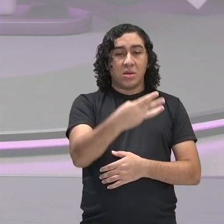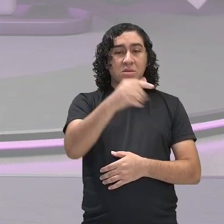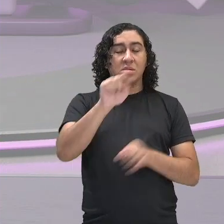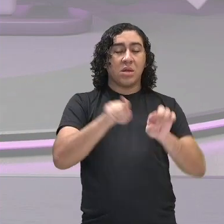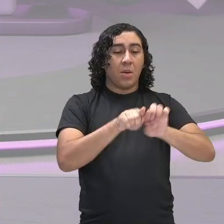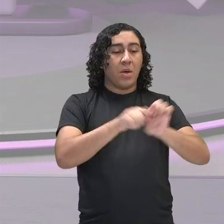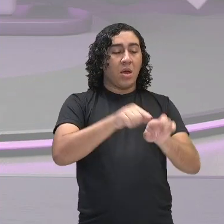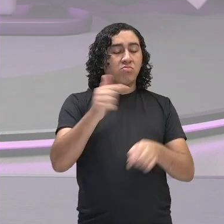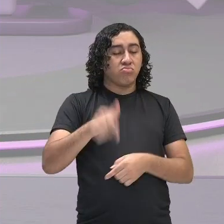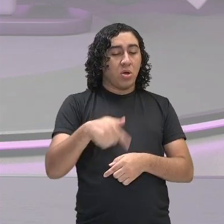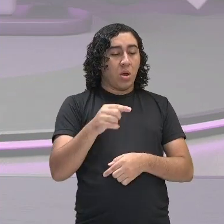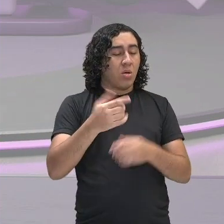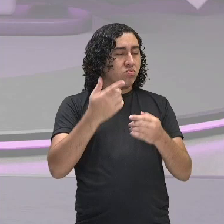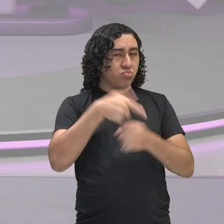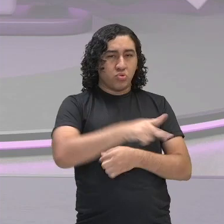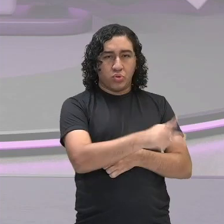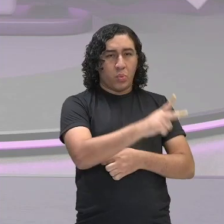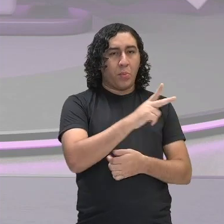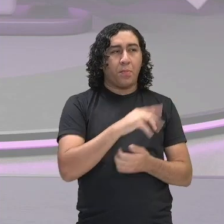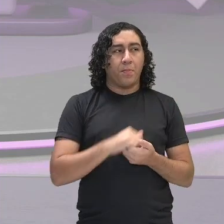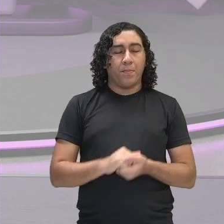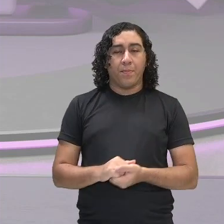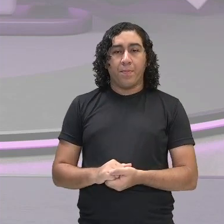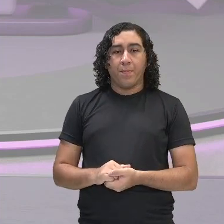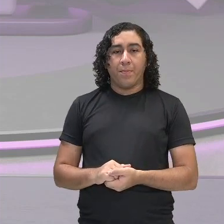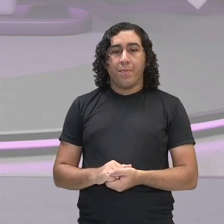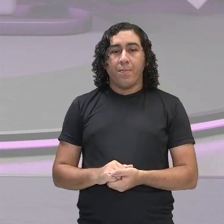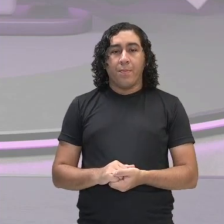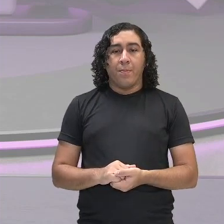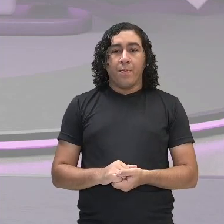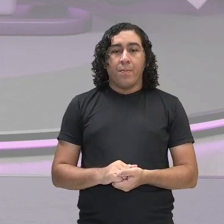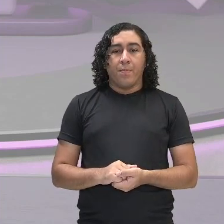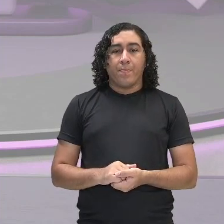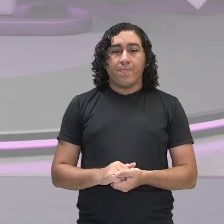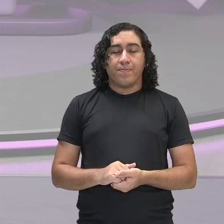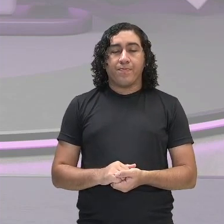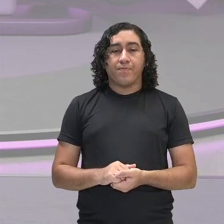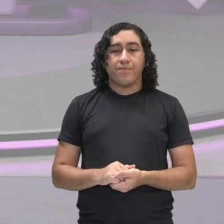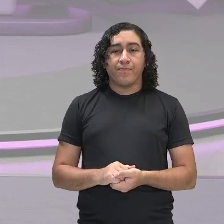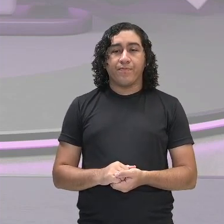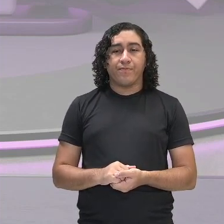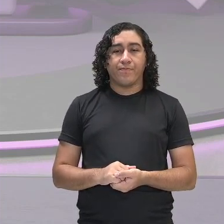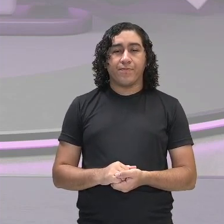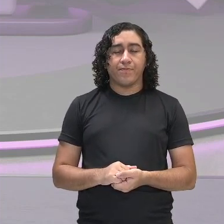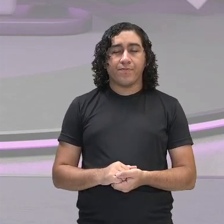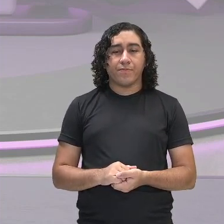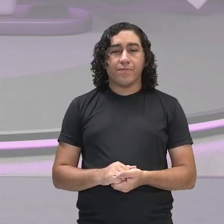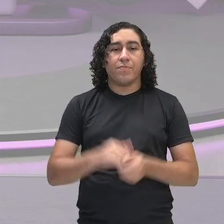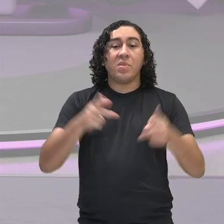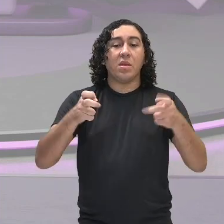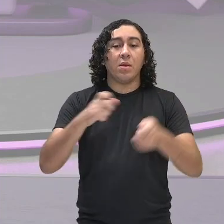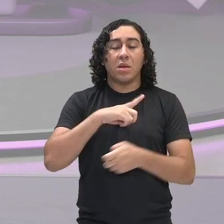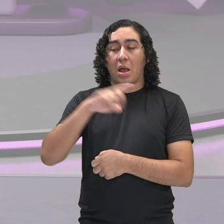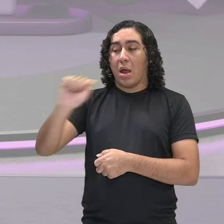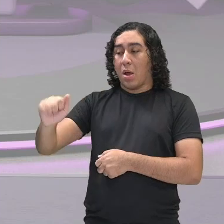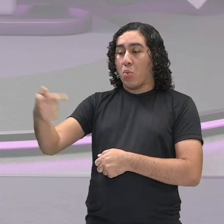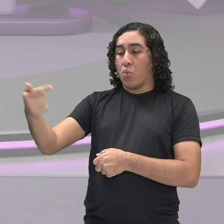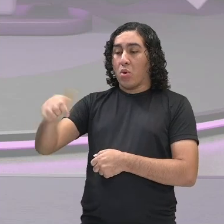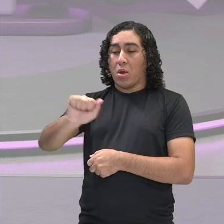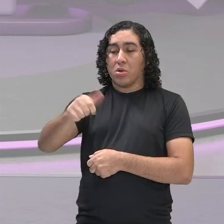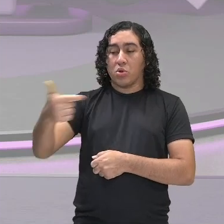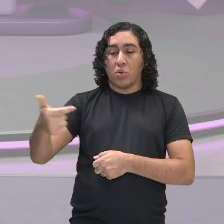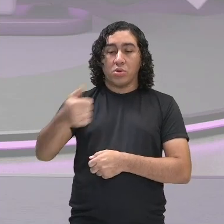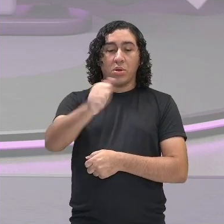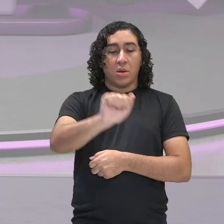E assim por diante. Então, veja que eu tenho ali, eu tenho o A1, o A2, o A3,